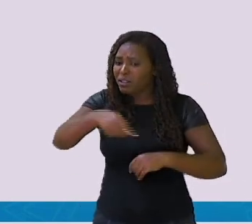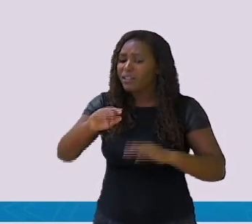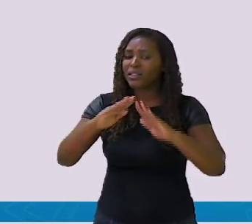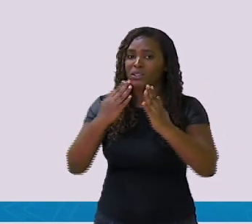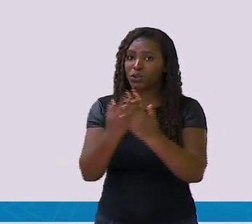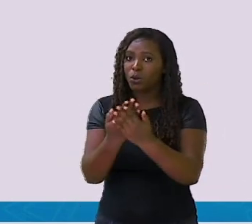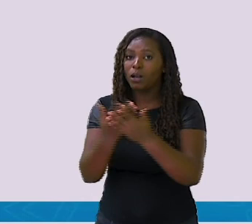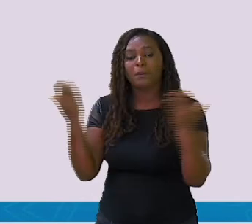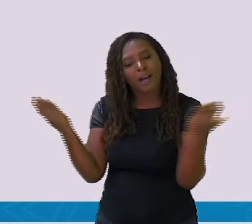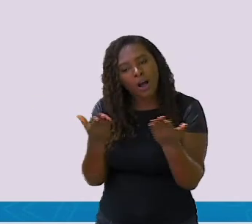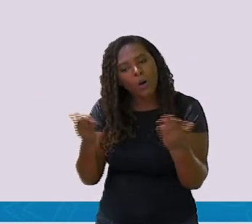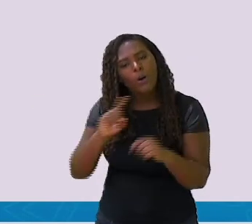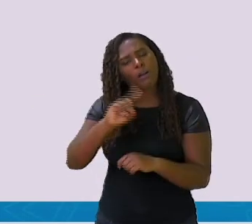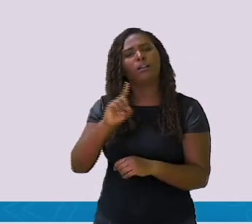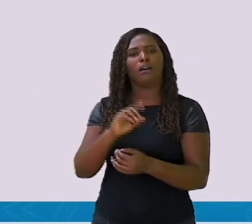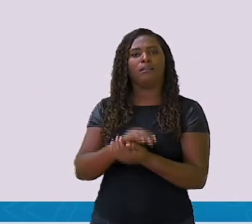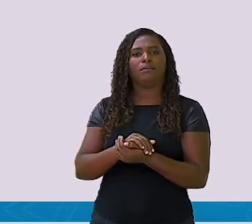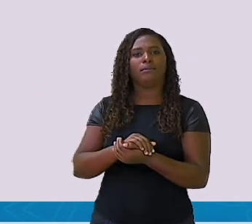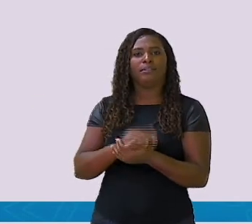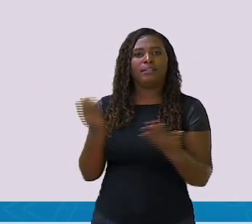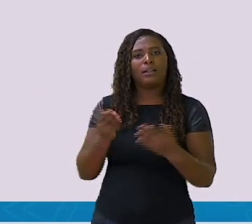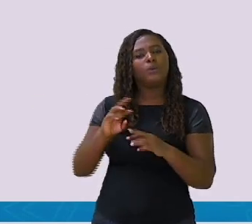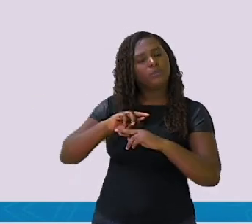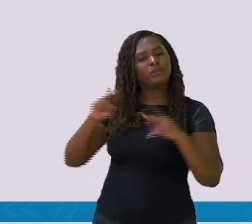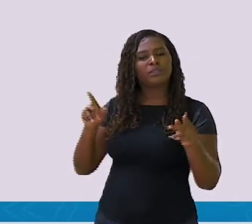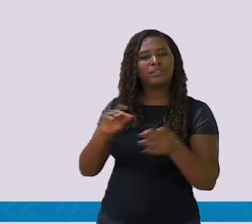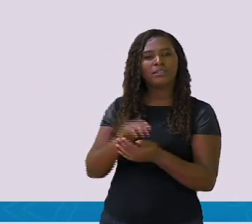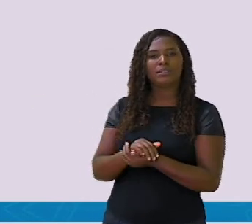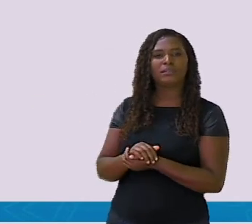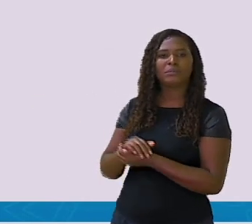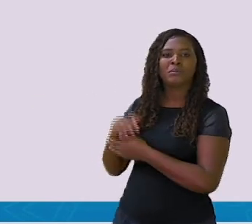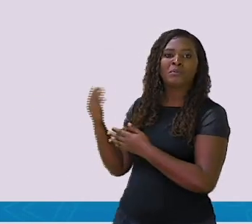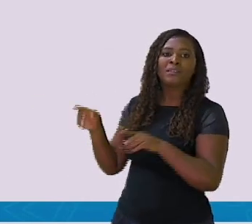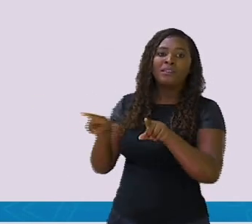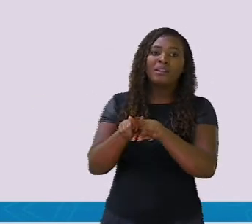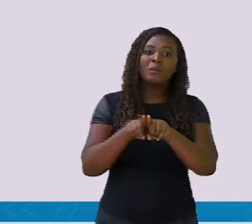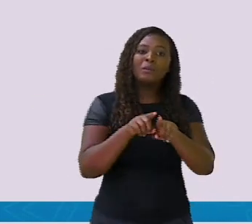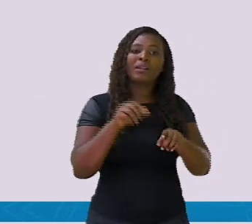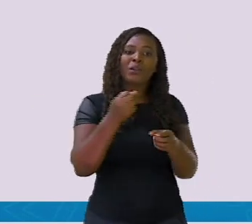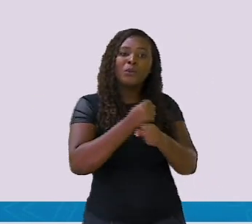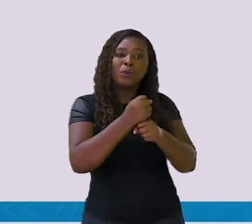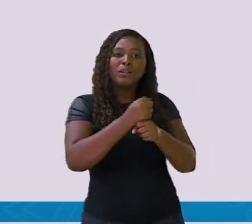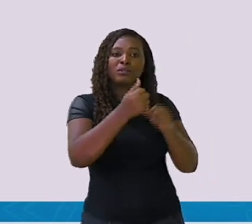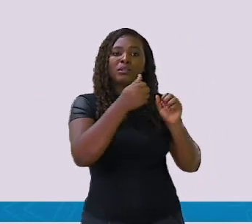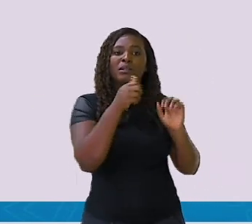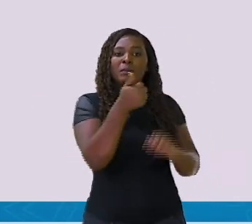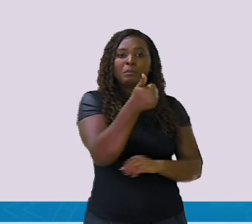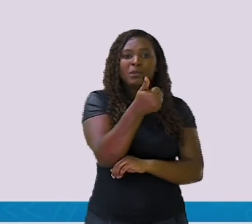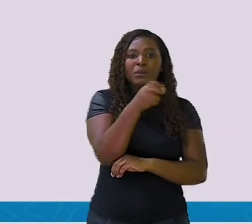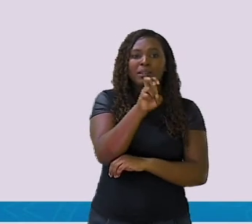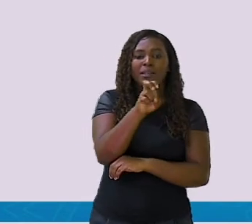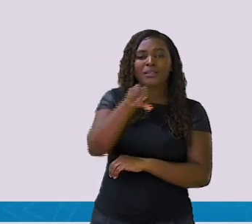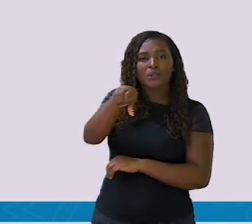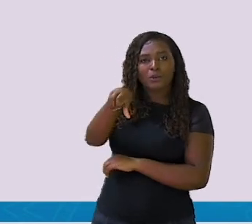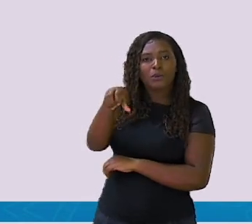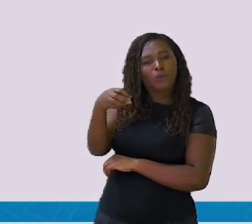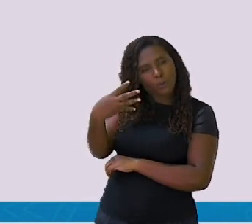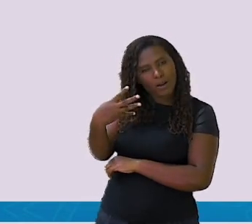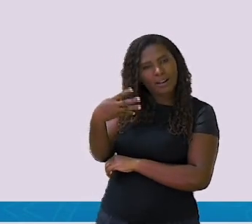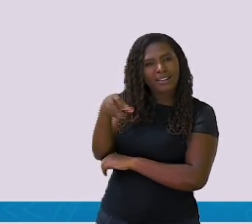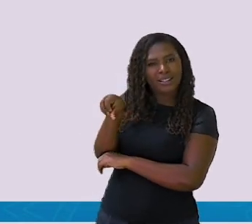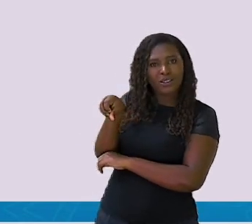Em 1549, é fundada a primeira escola do Brasil, em Salvador, por um grupo